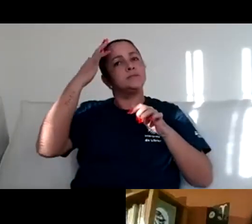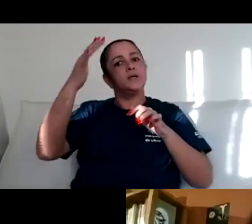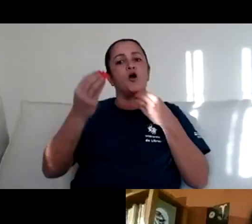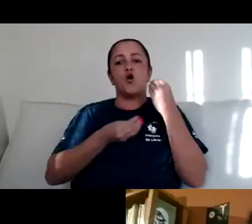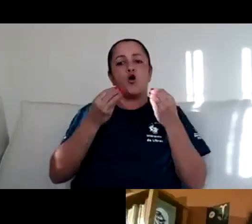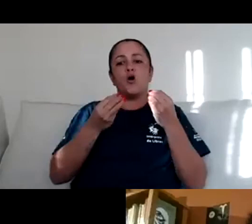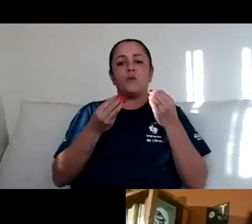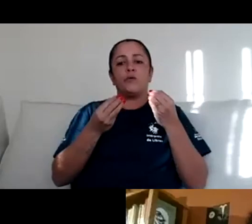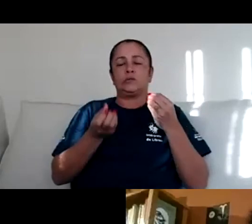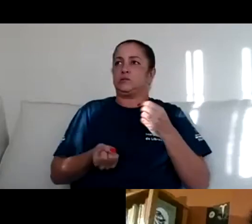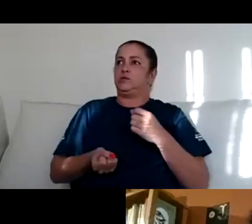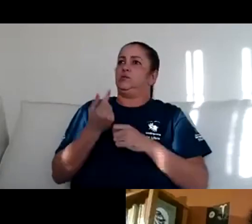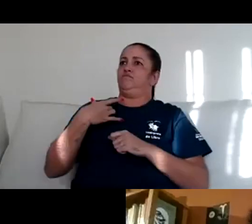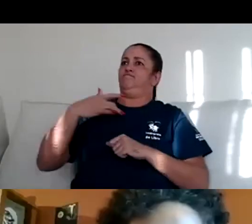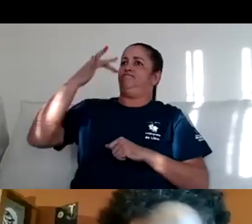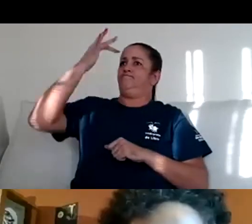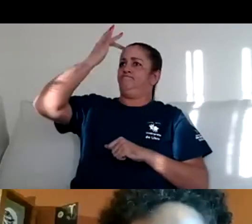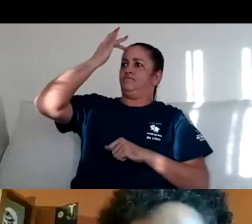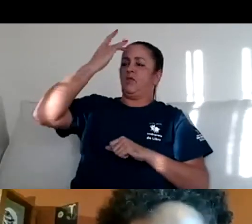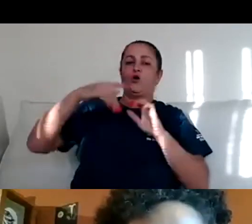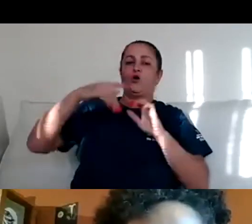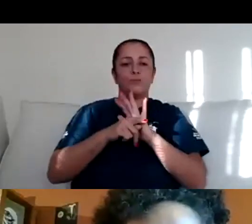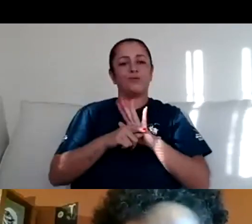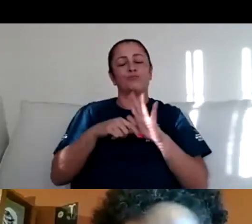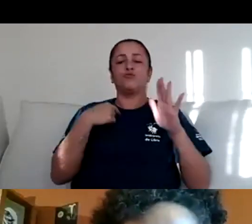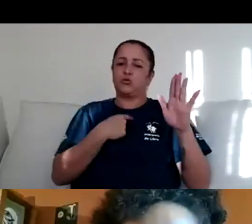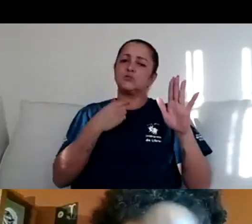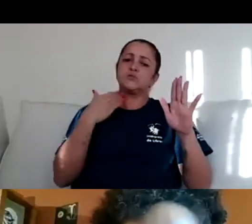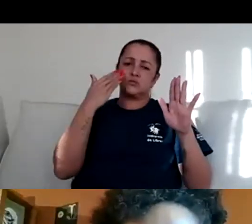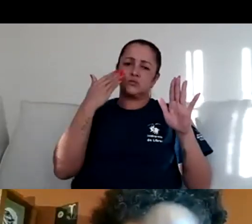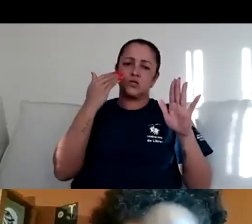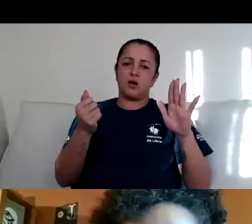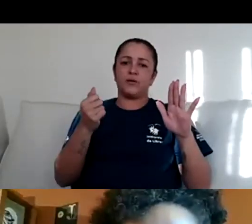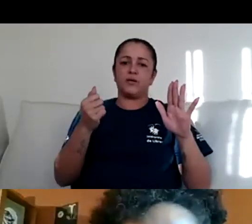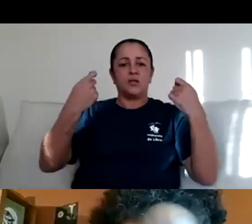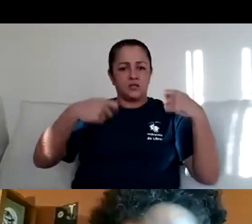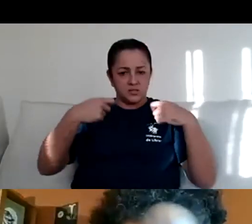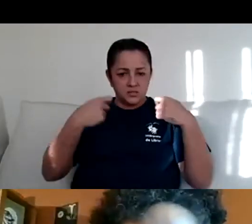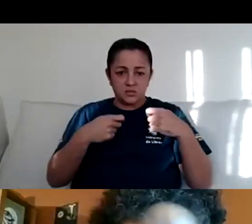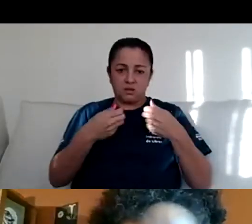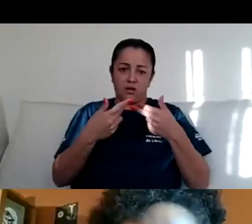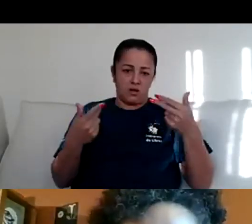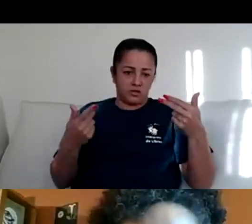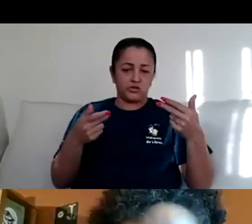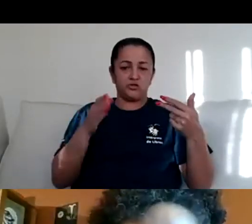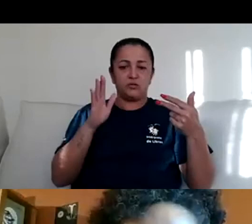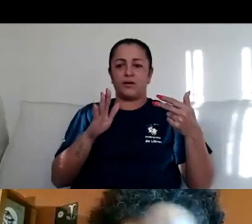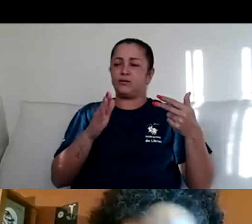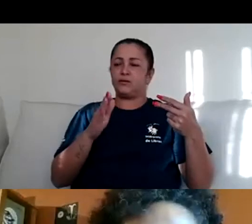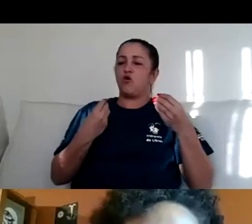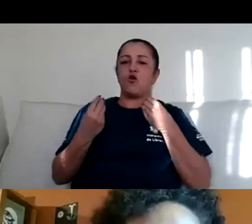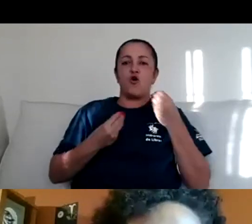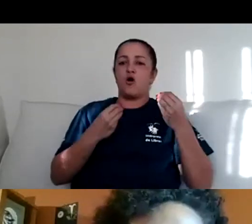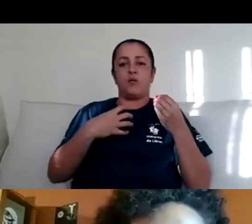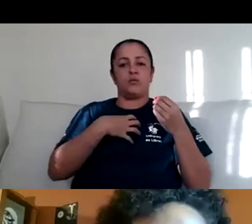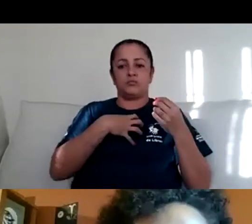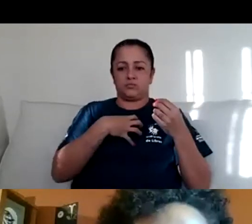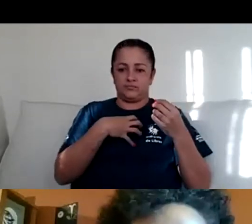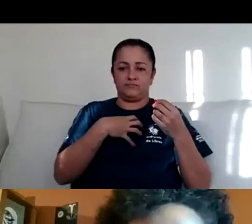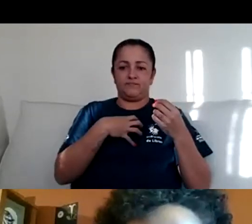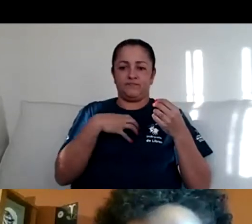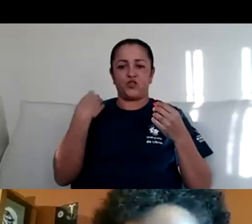absurdo. Nós estamos aqui, nós sabemos da necessidade, mas para a gente refletir mesmo, o tamanho do absurdo que é